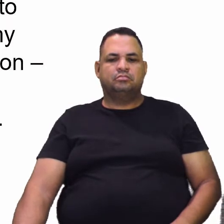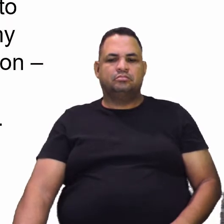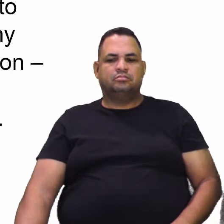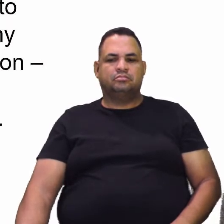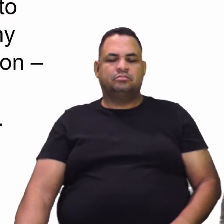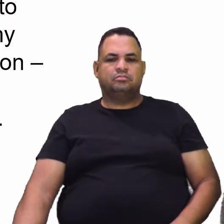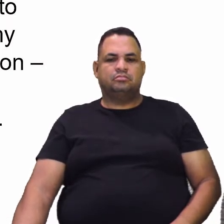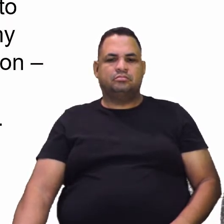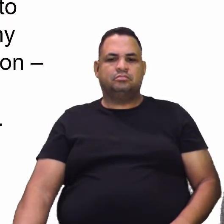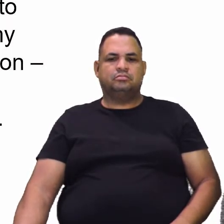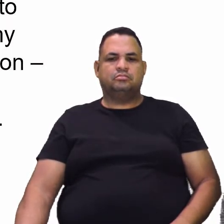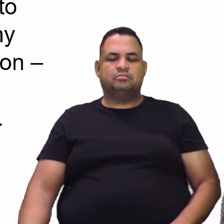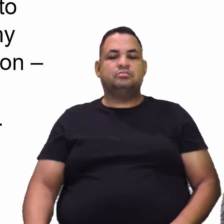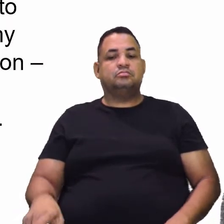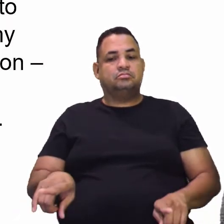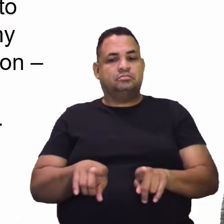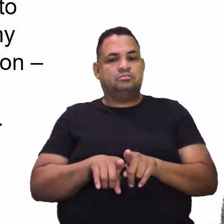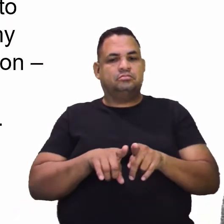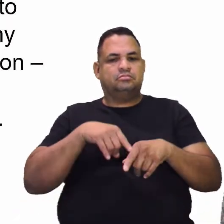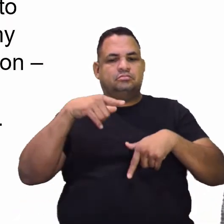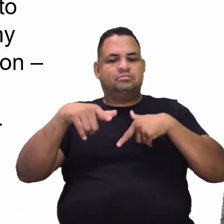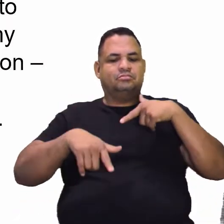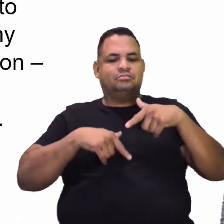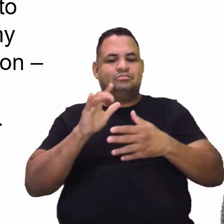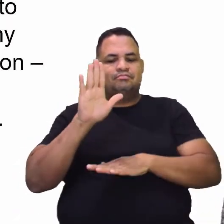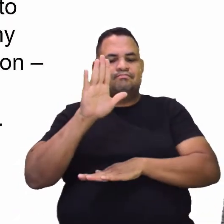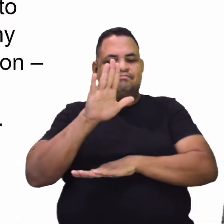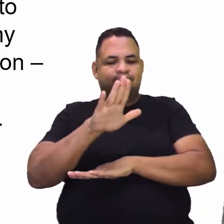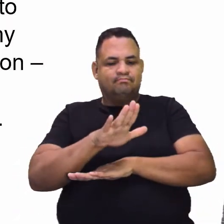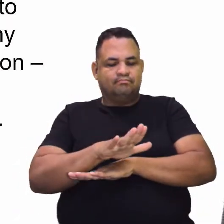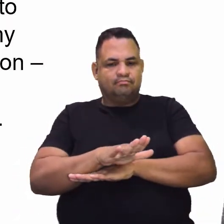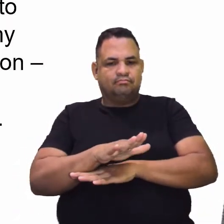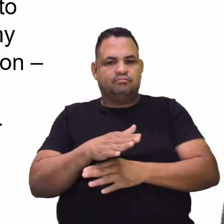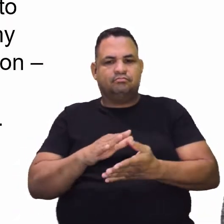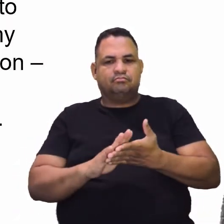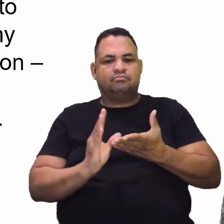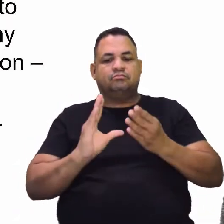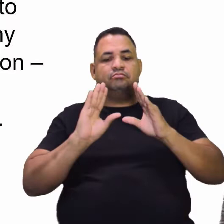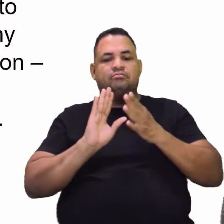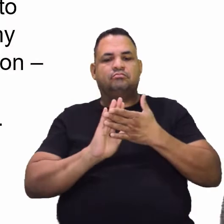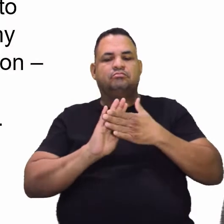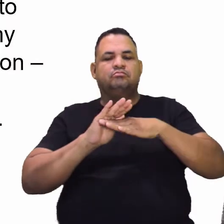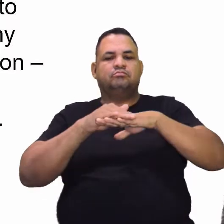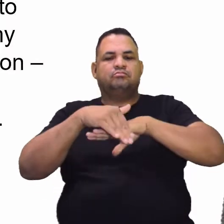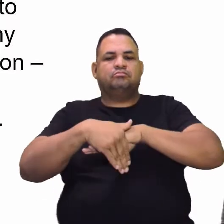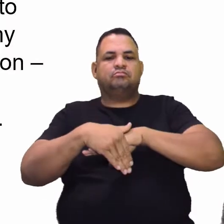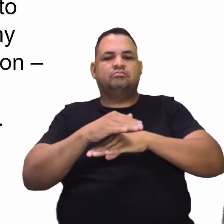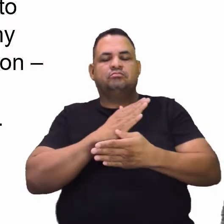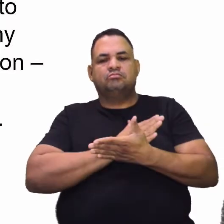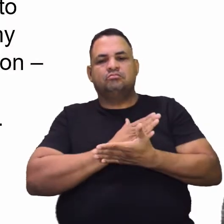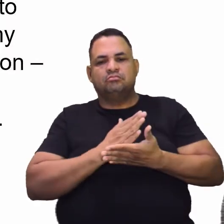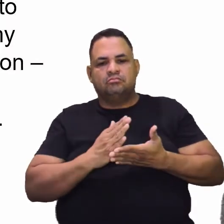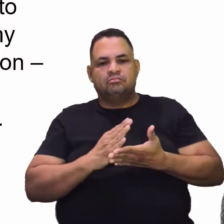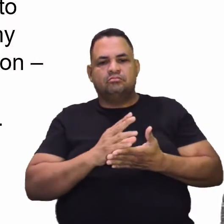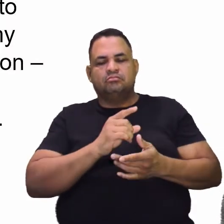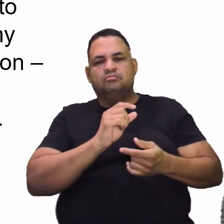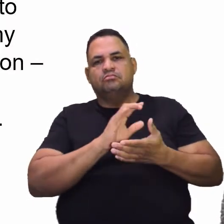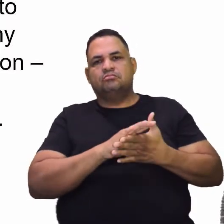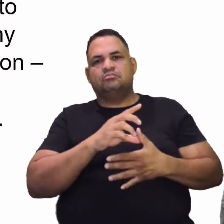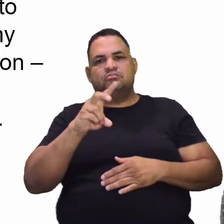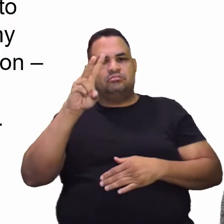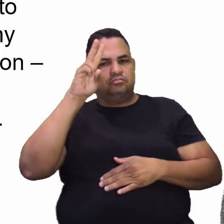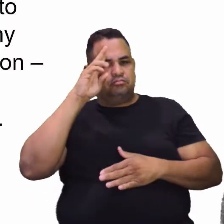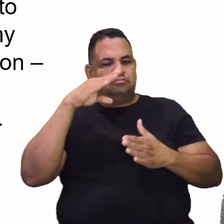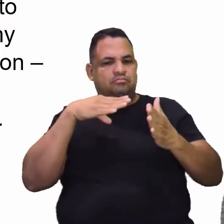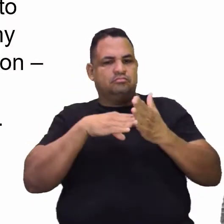to Friday. Eu também trabalho à tarde e à noite, né, o início da noite, de segunda